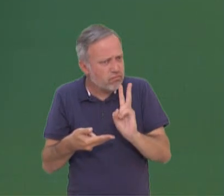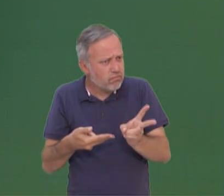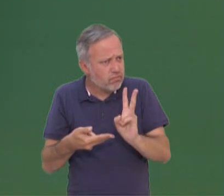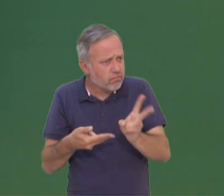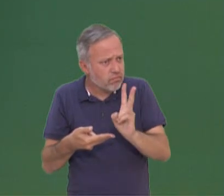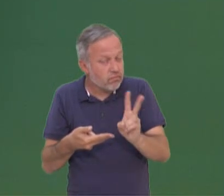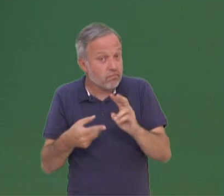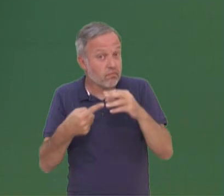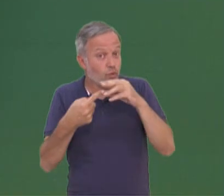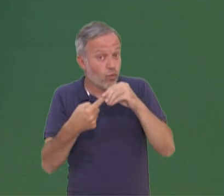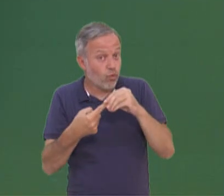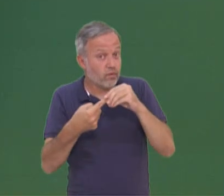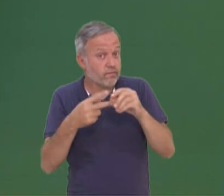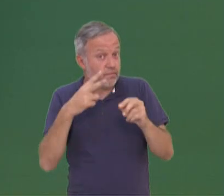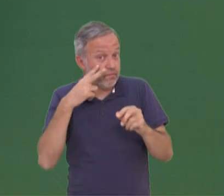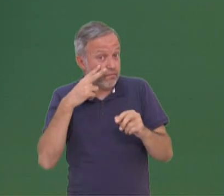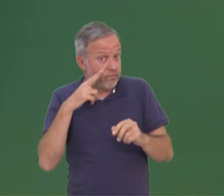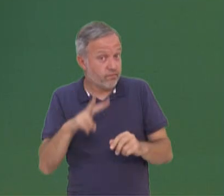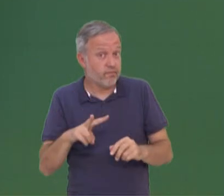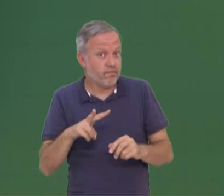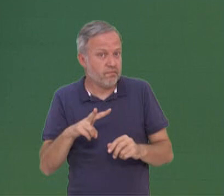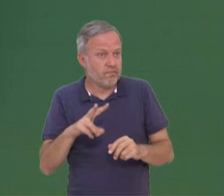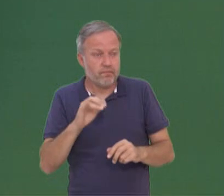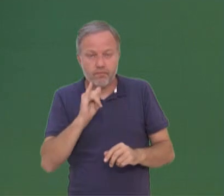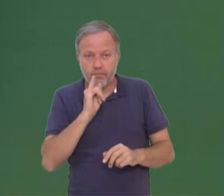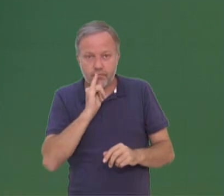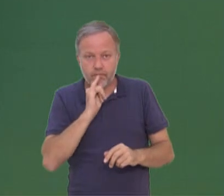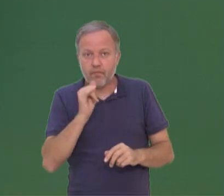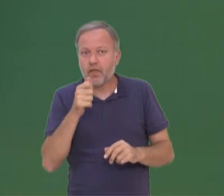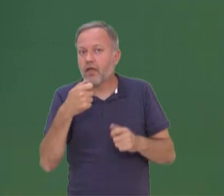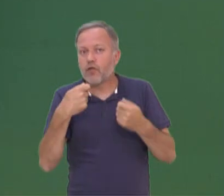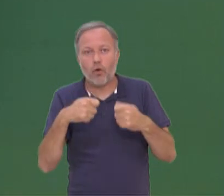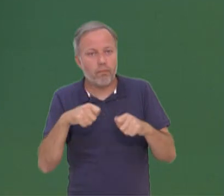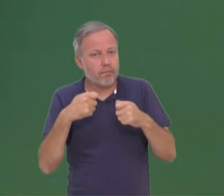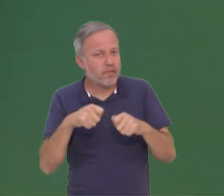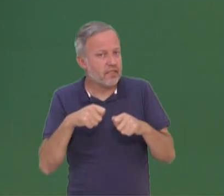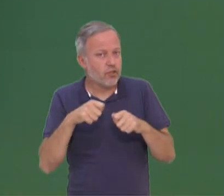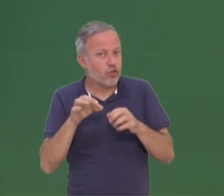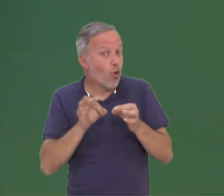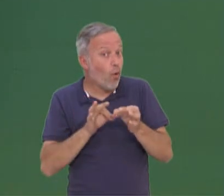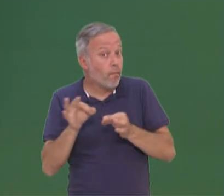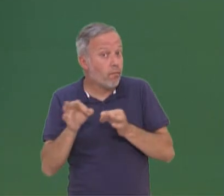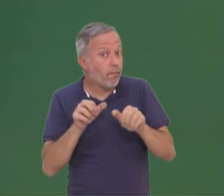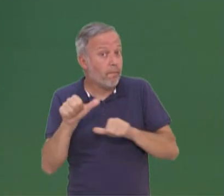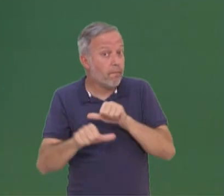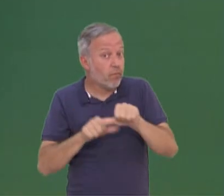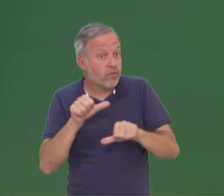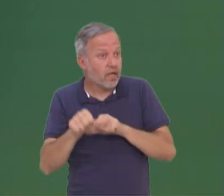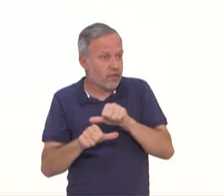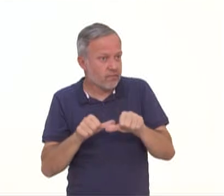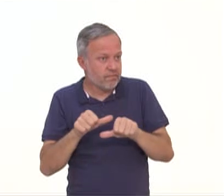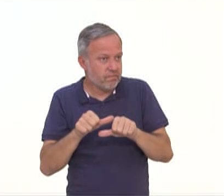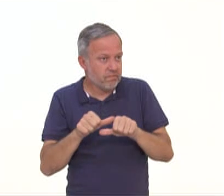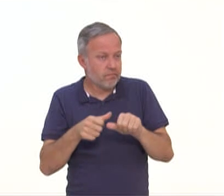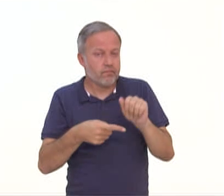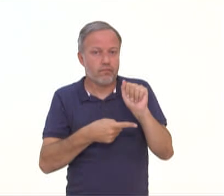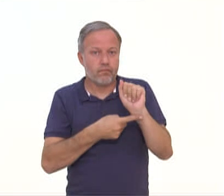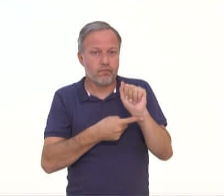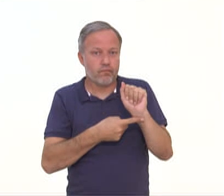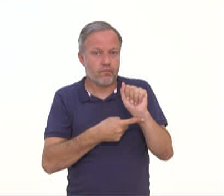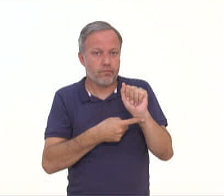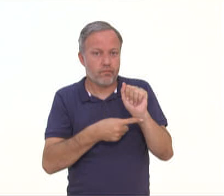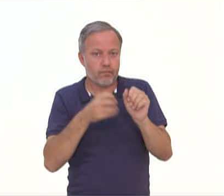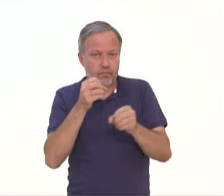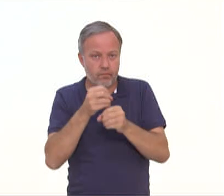o único que eu consigo observar desses exemplos, sem precisar destruir, sem precisar matar o meu exemplar, é o microscópio